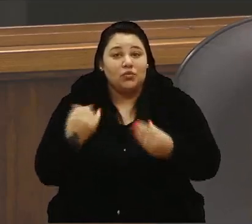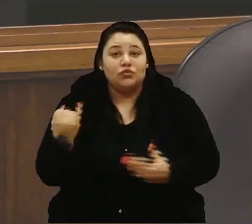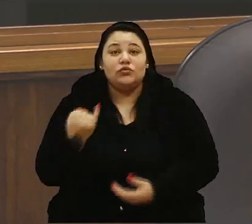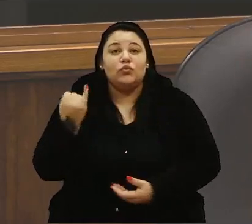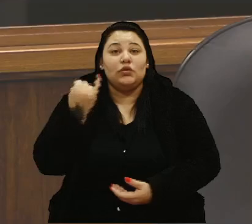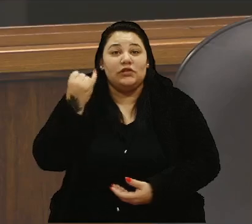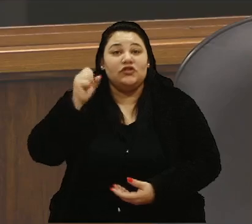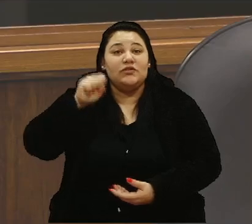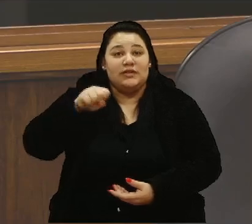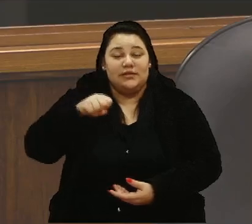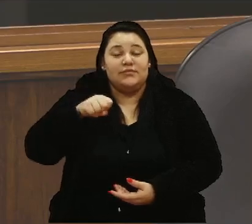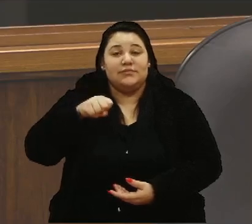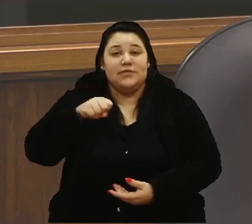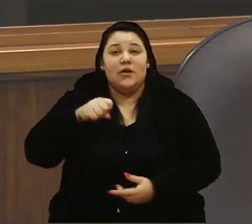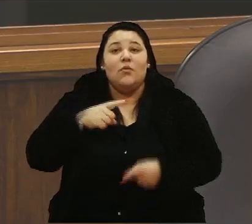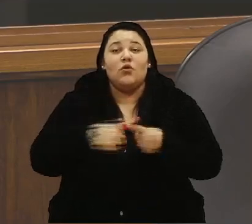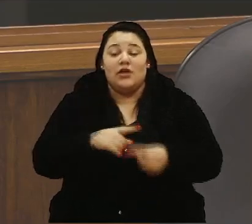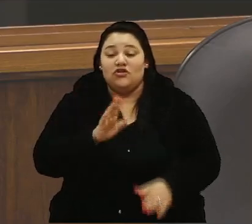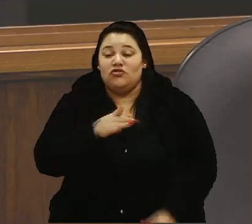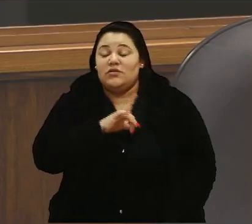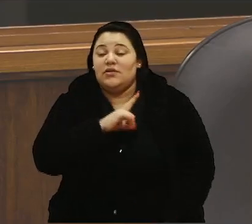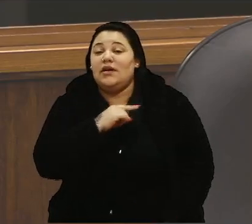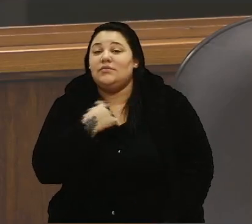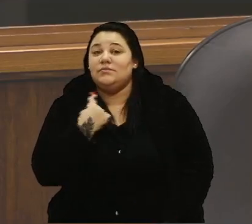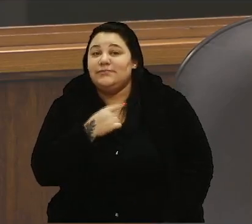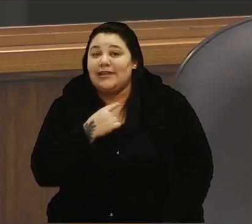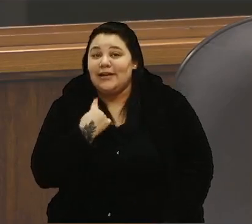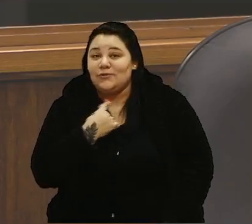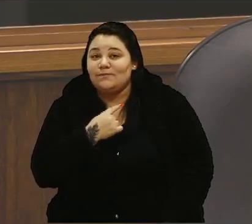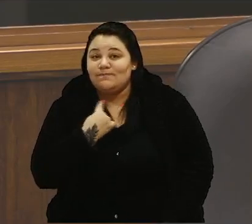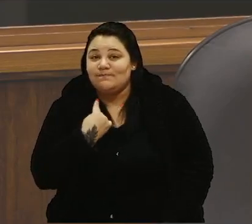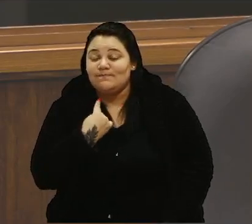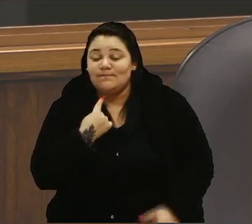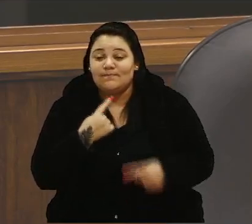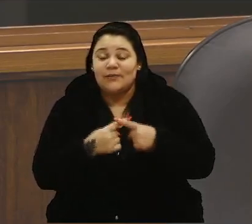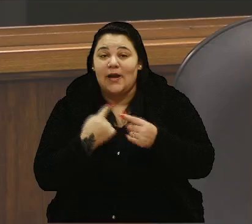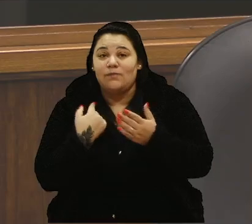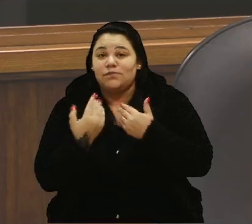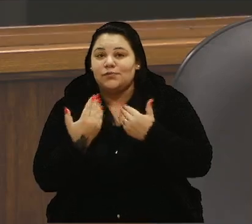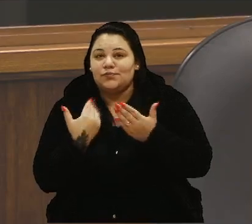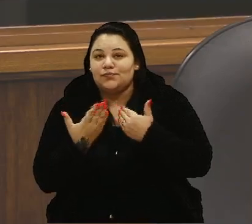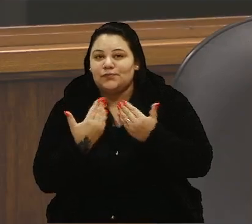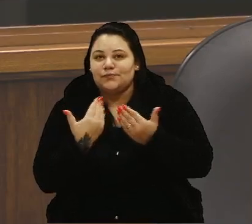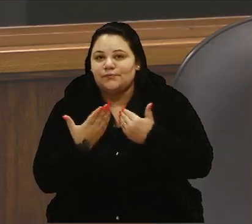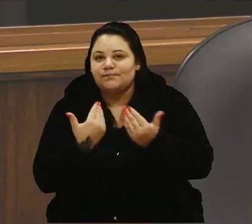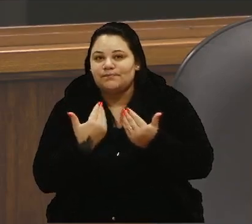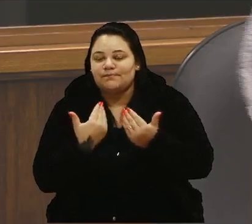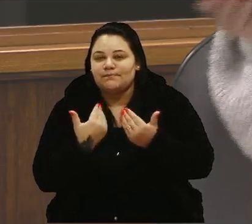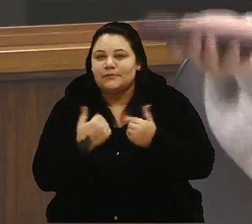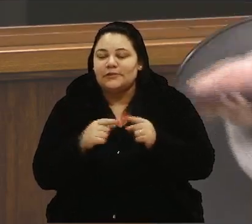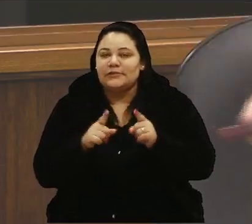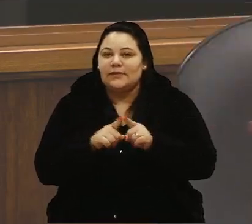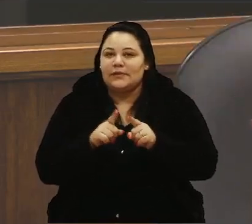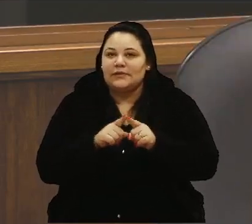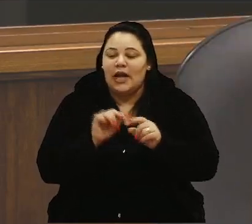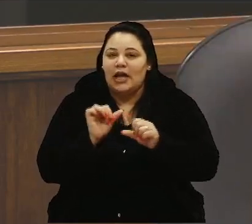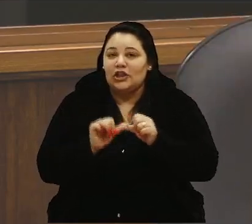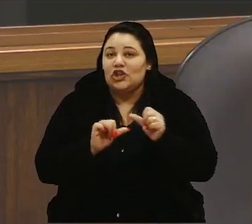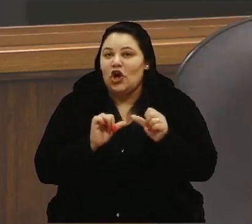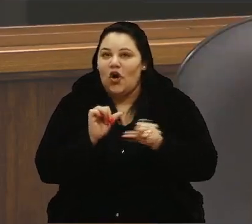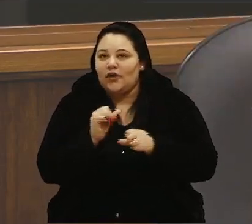com certo atraso, tendo em vista que o diálogo com a categoria, tendo em vista que as alterações